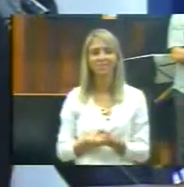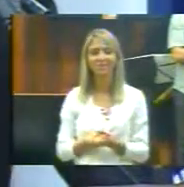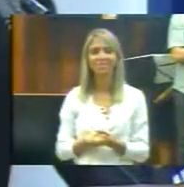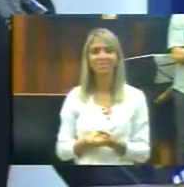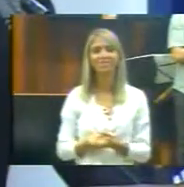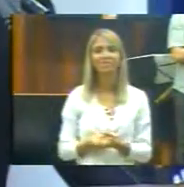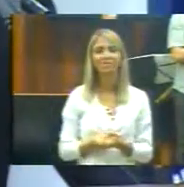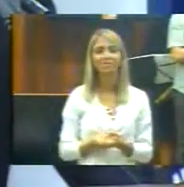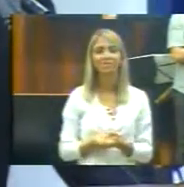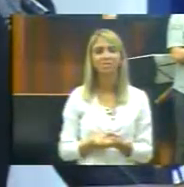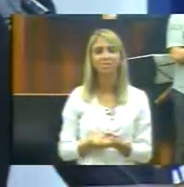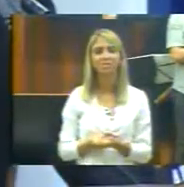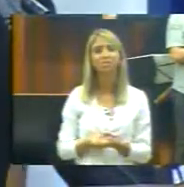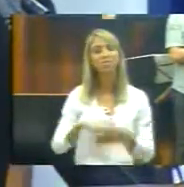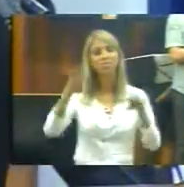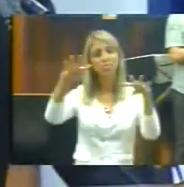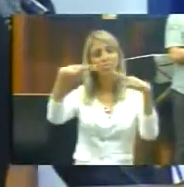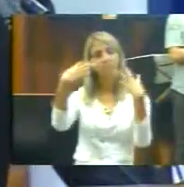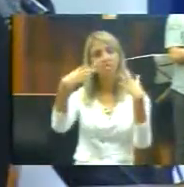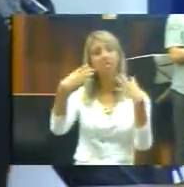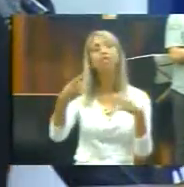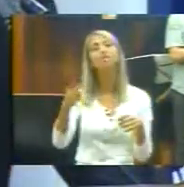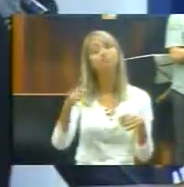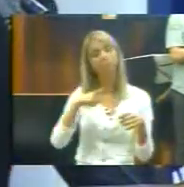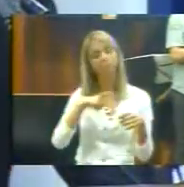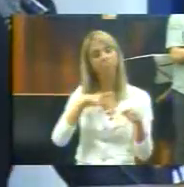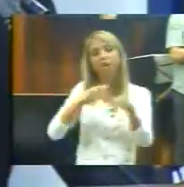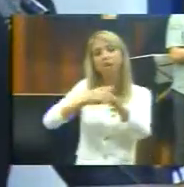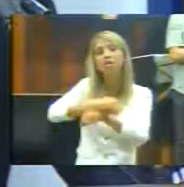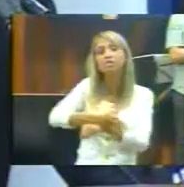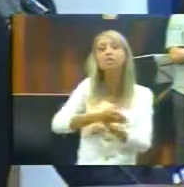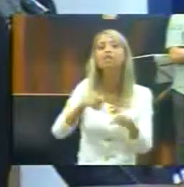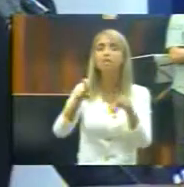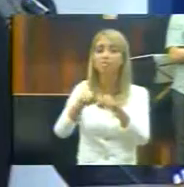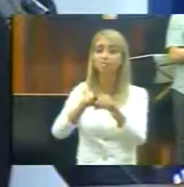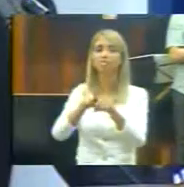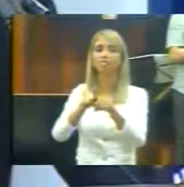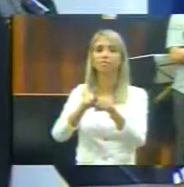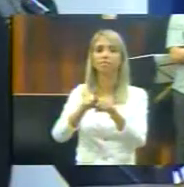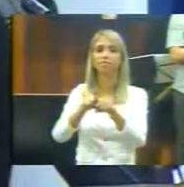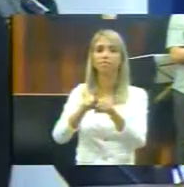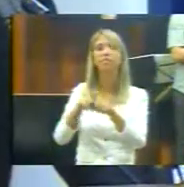vejo aqui uma boa vontade geral, tanto dos que nos assistem, quanto dos que participaram. Percebo aqui,